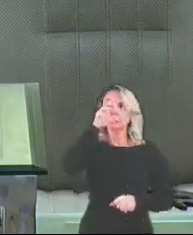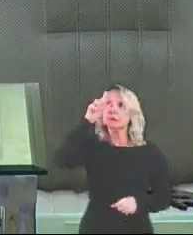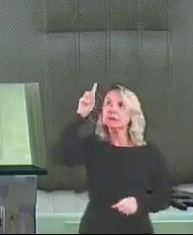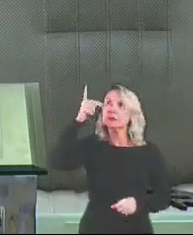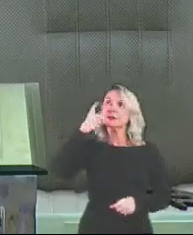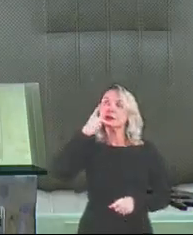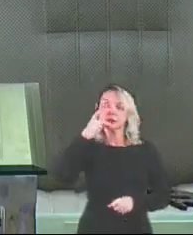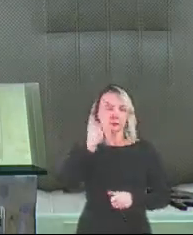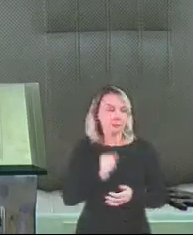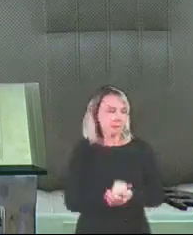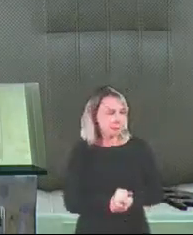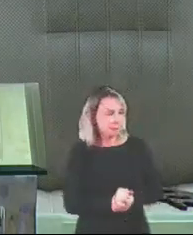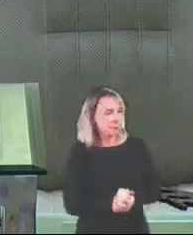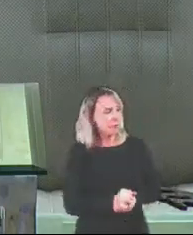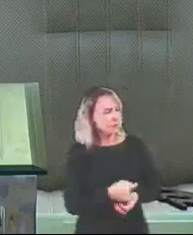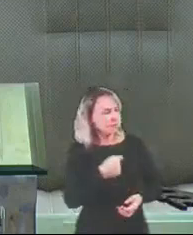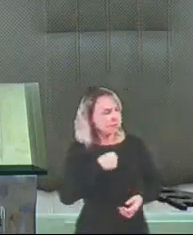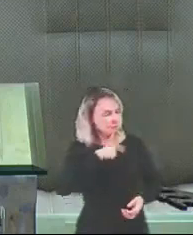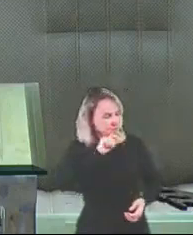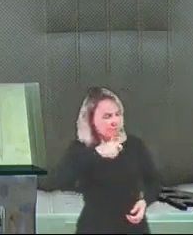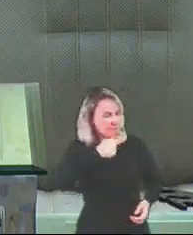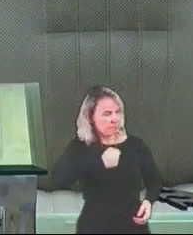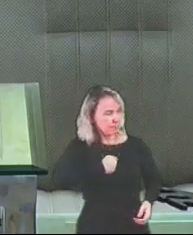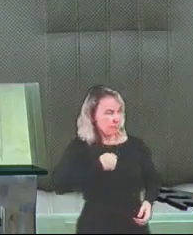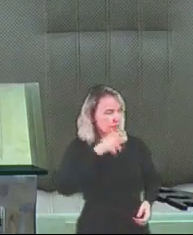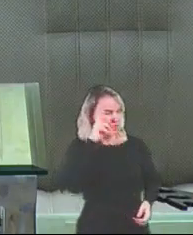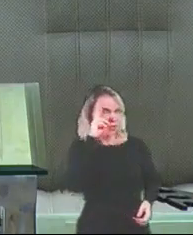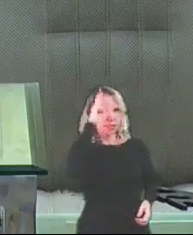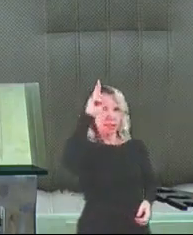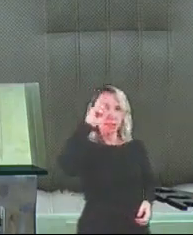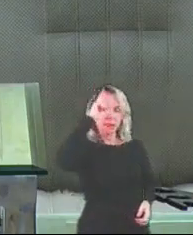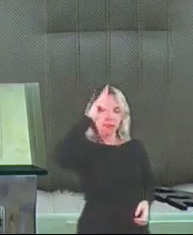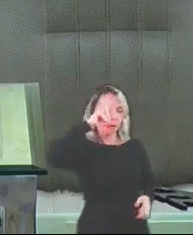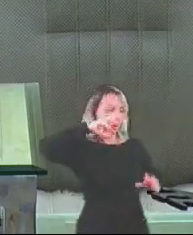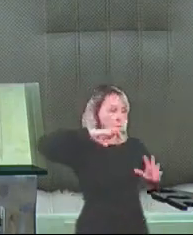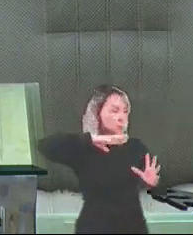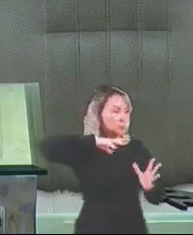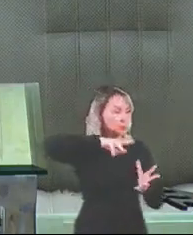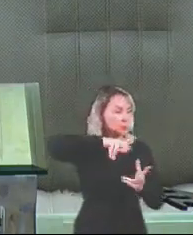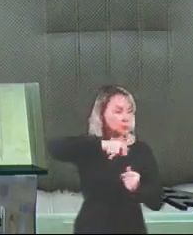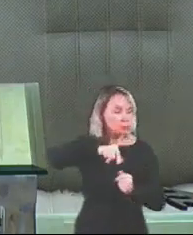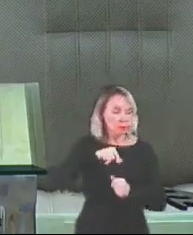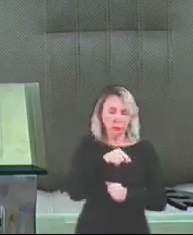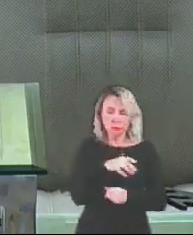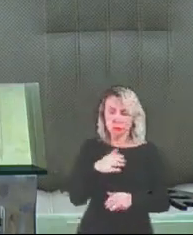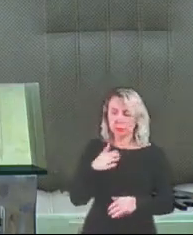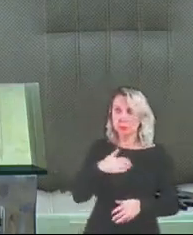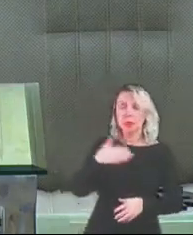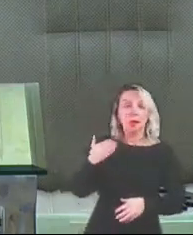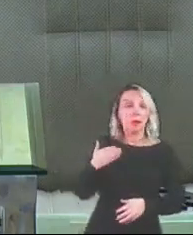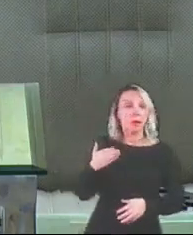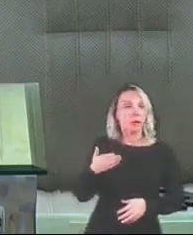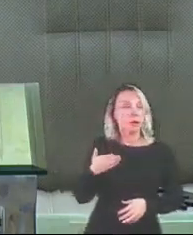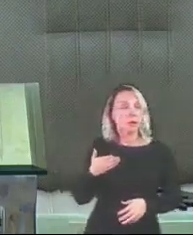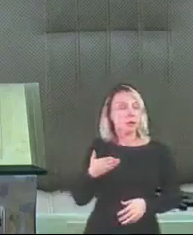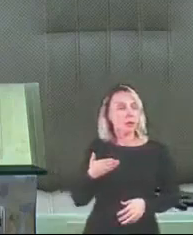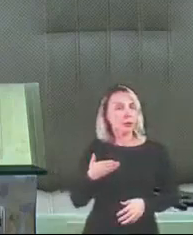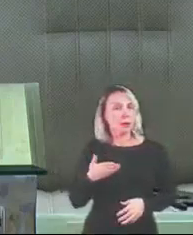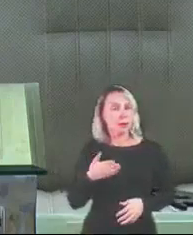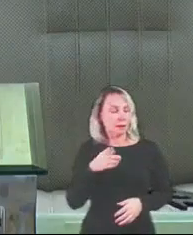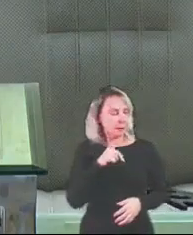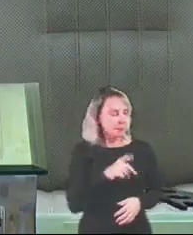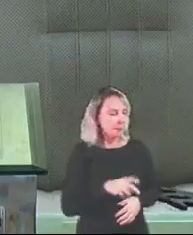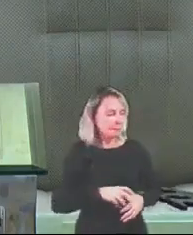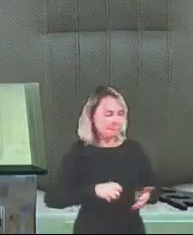sou o Senhor de toda a terra. E ele se assustou. Aí ele ouve outra voz: pragas. Deus disse: eu